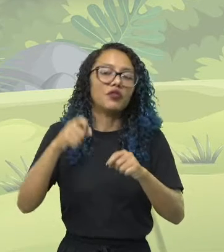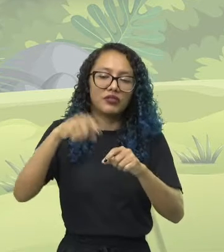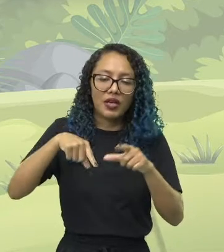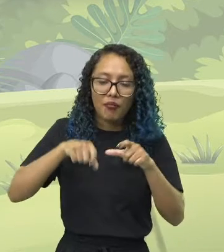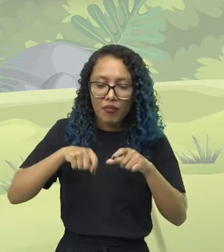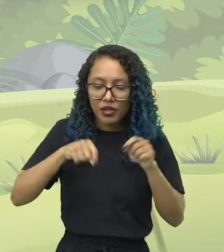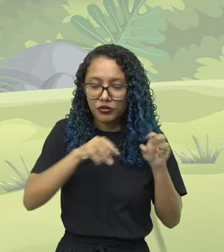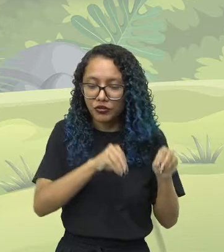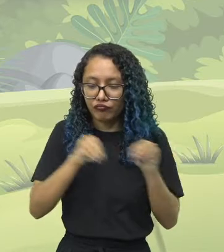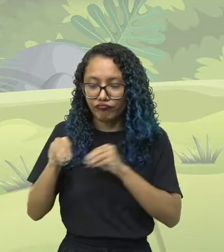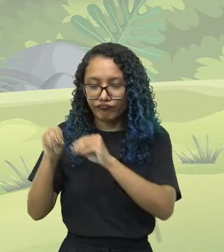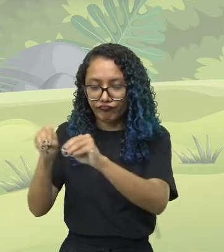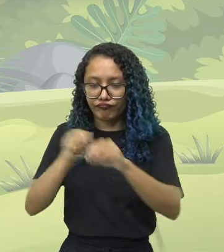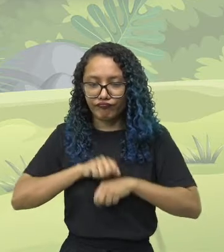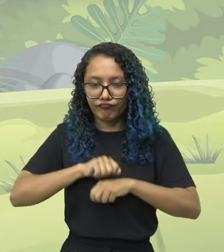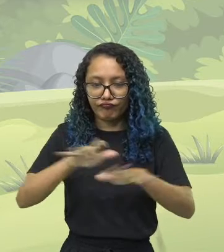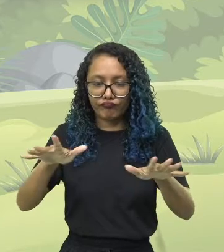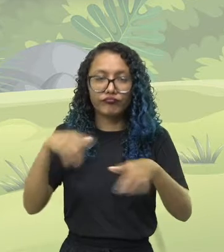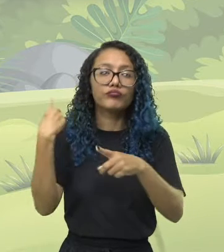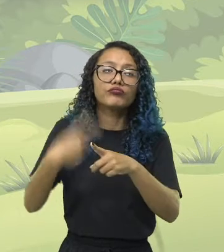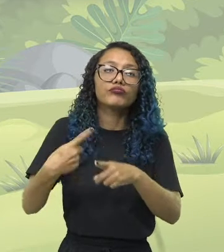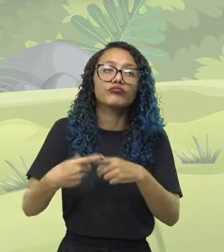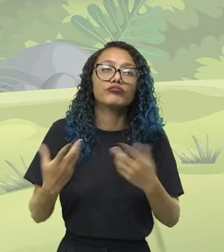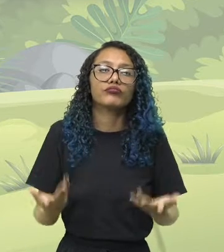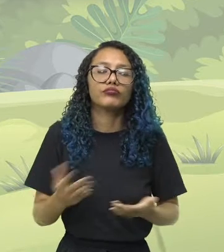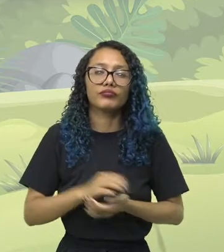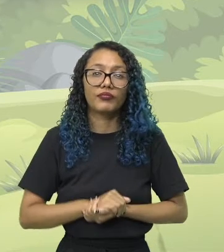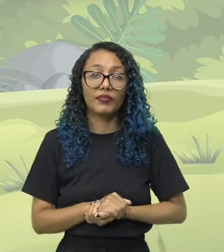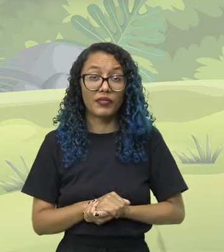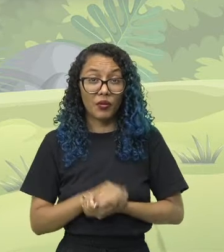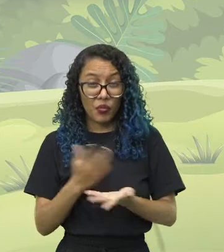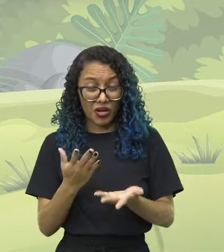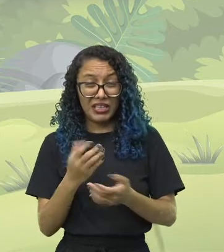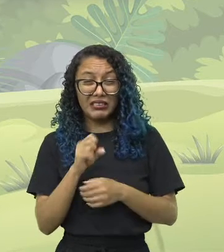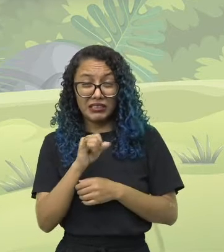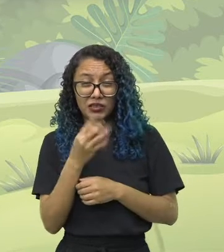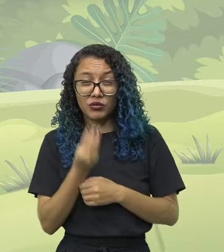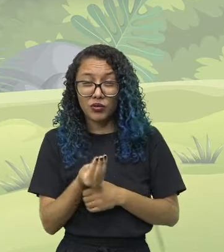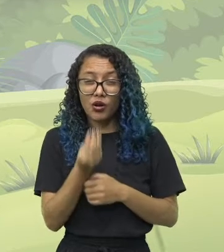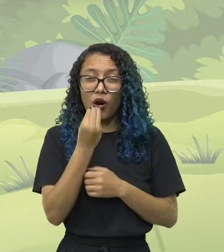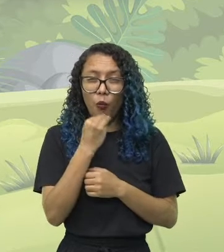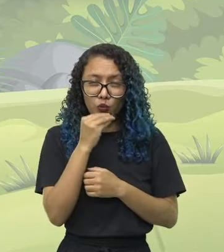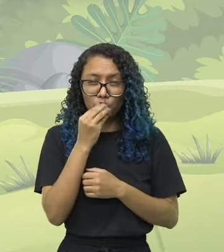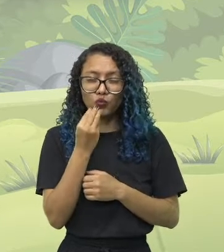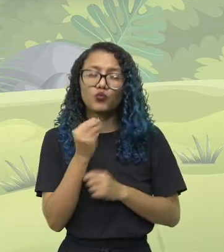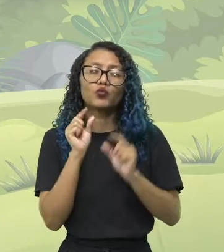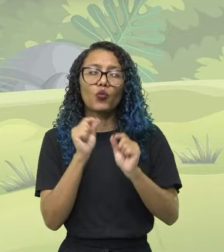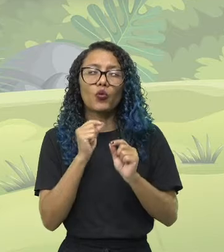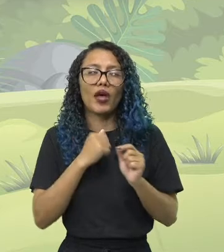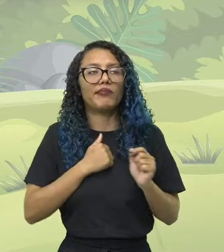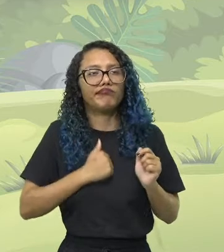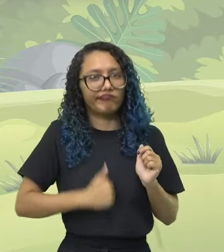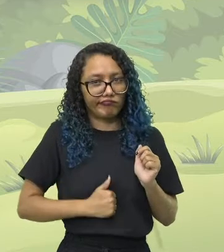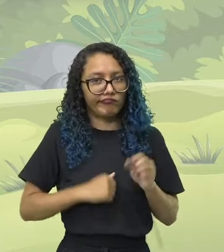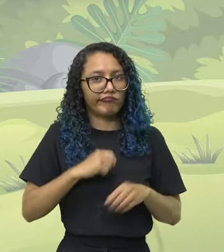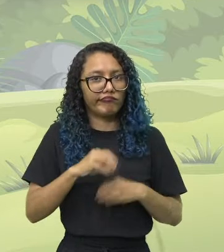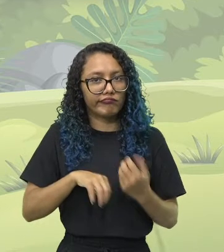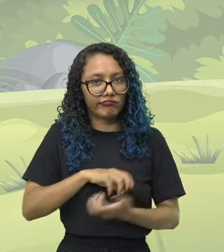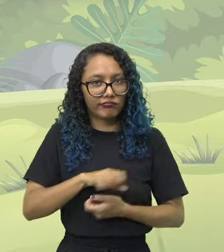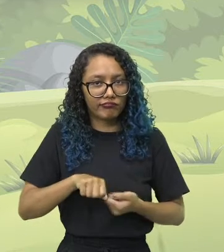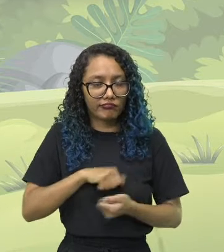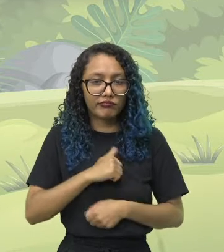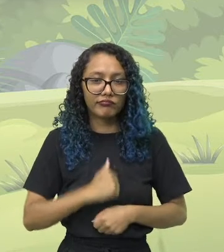quê? Ora, porque todo mundo, depois de comer, faz cocô. E nas fezes dos animais estão